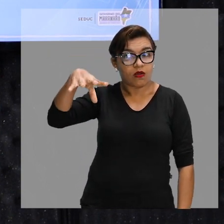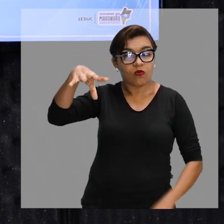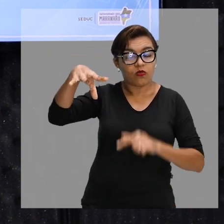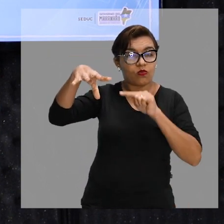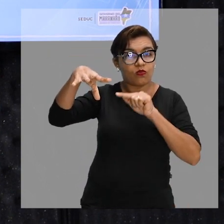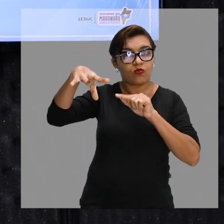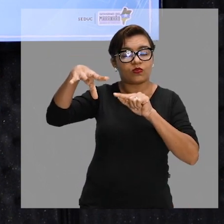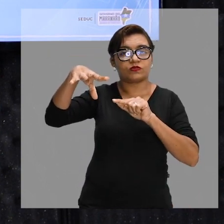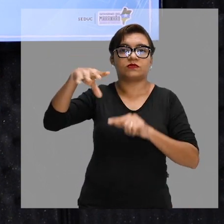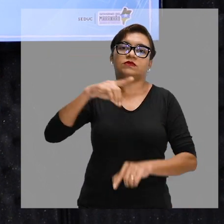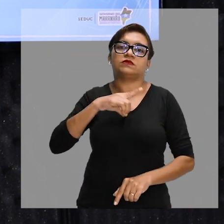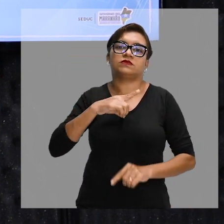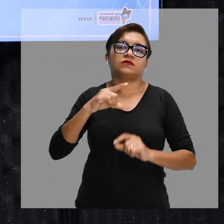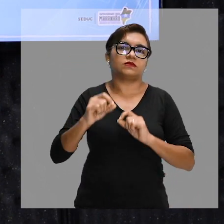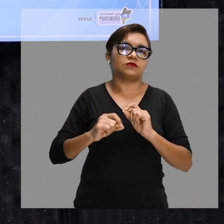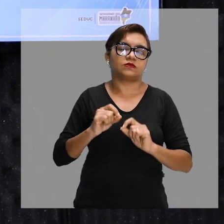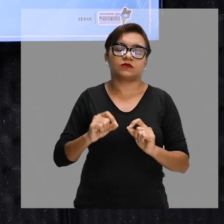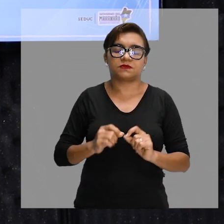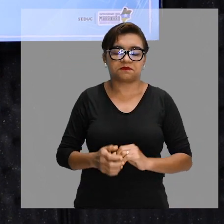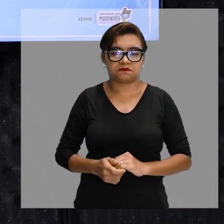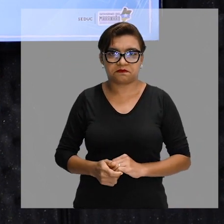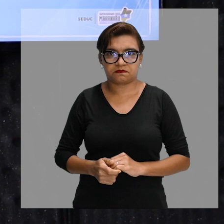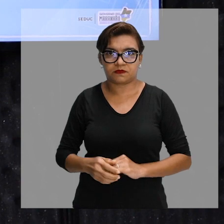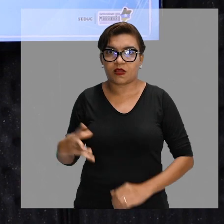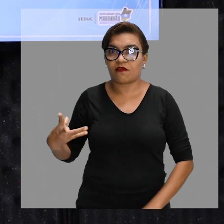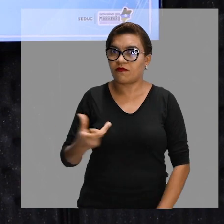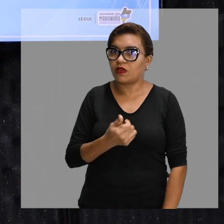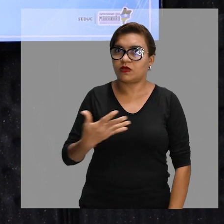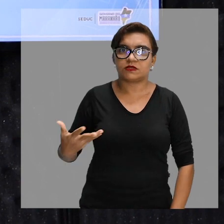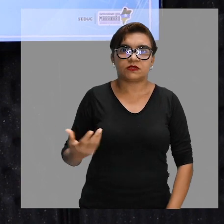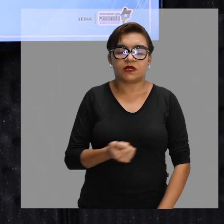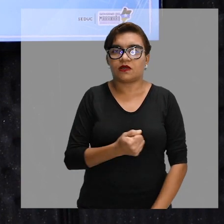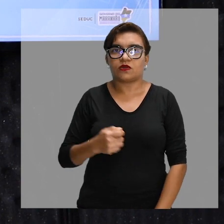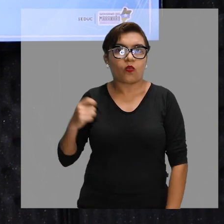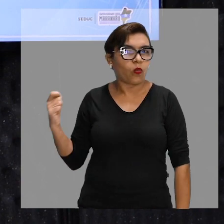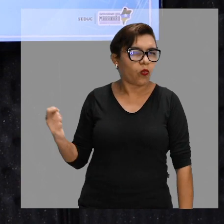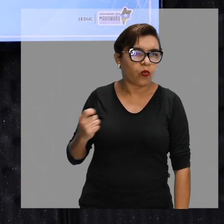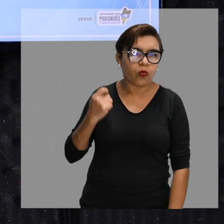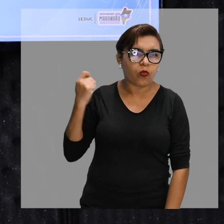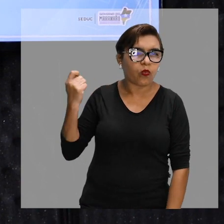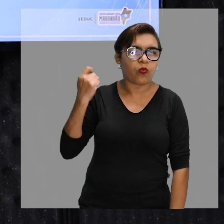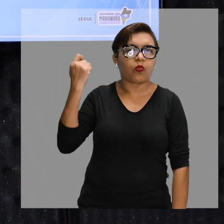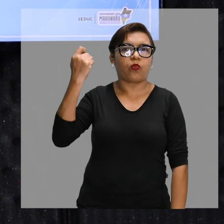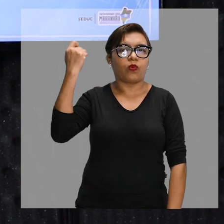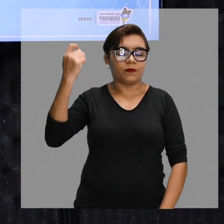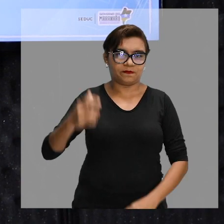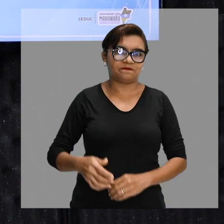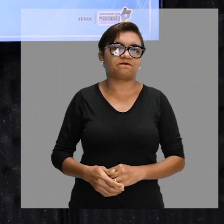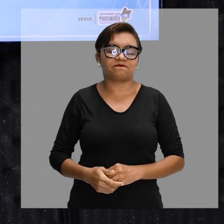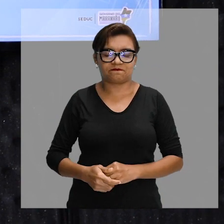lógico. Então a luz, ela tem uma velocidade altíssima, tá ok?